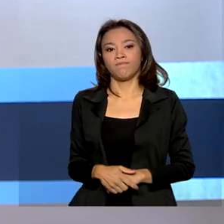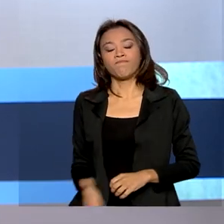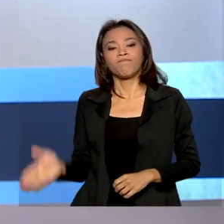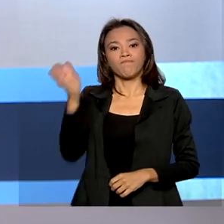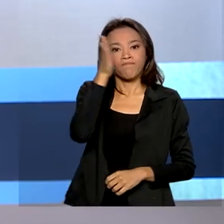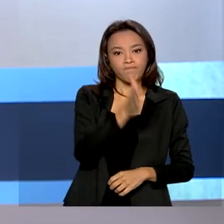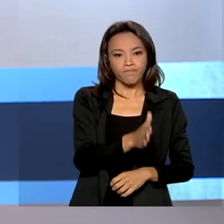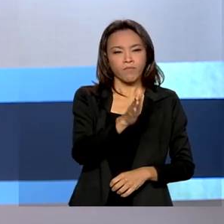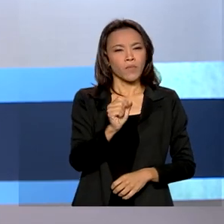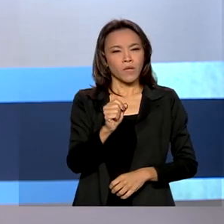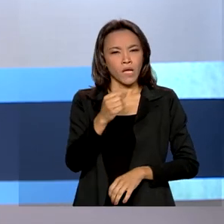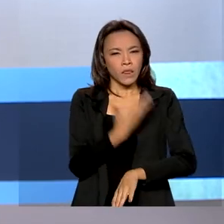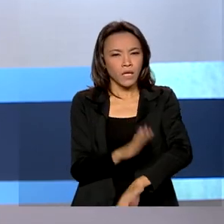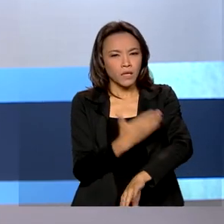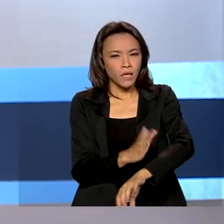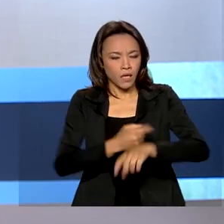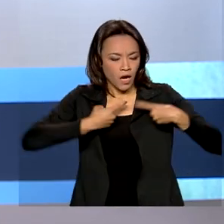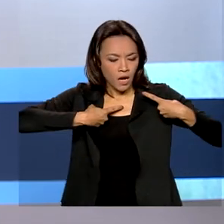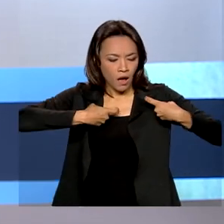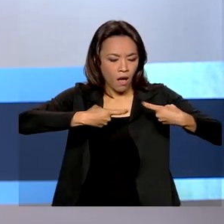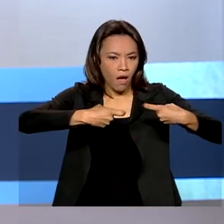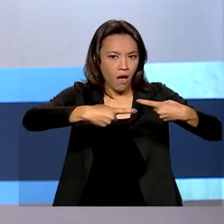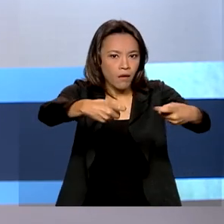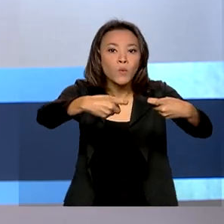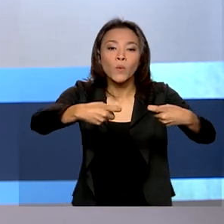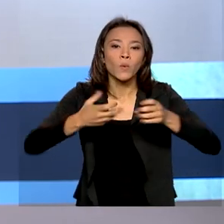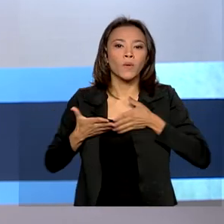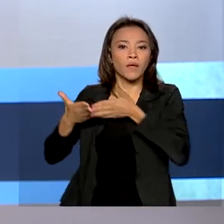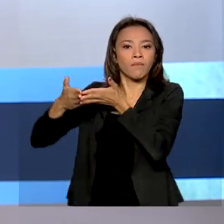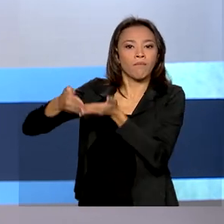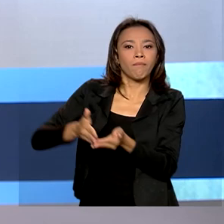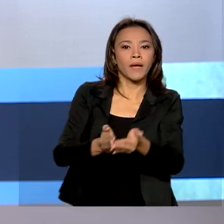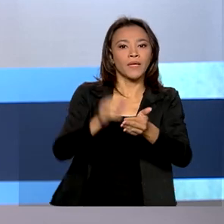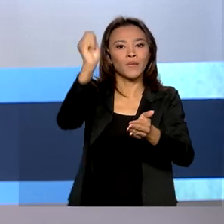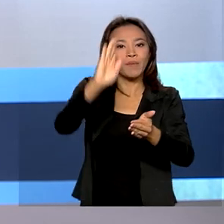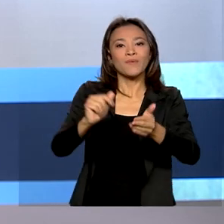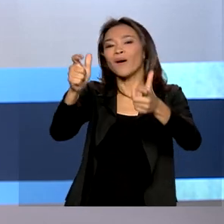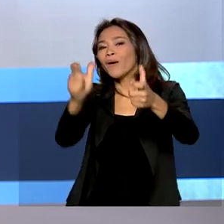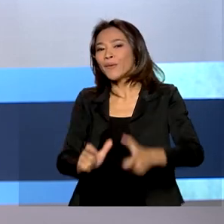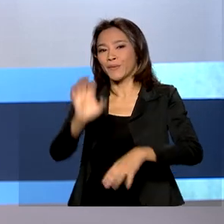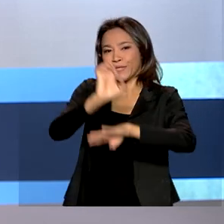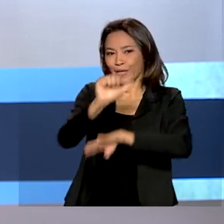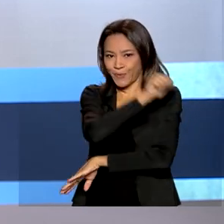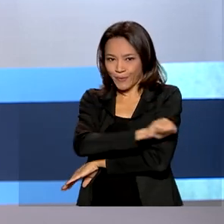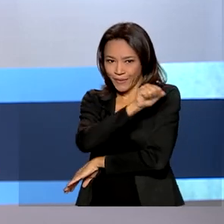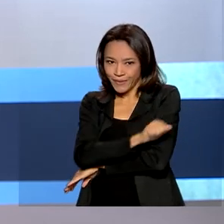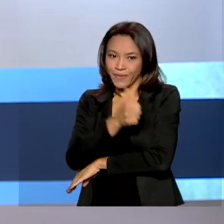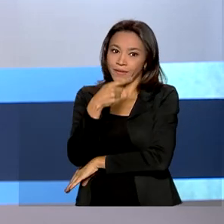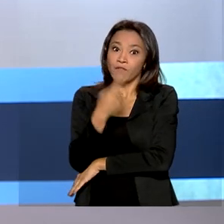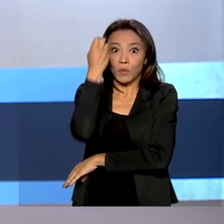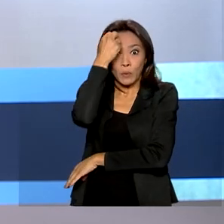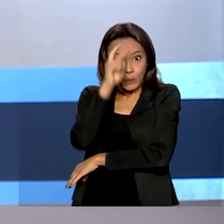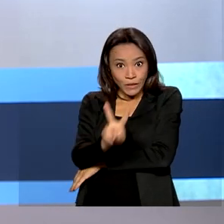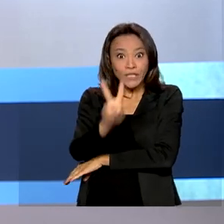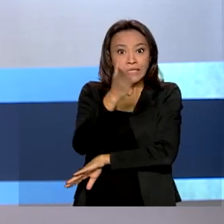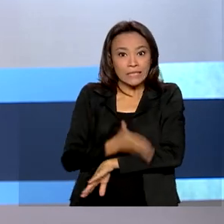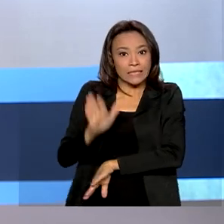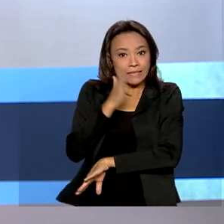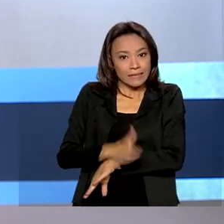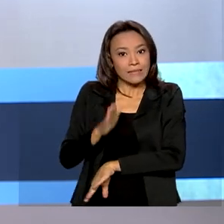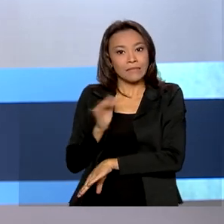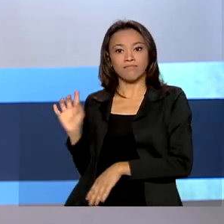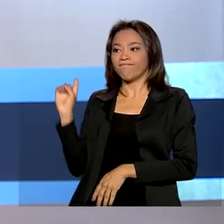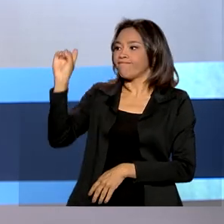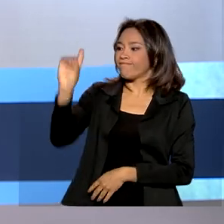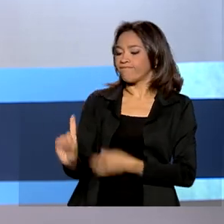Um exercício de guerra da Marinha Brasileira no litoral do Rio de Janeiro. É a Operação Tridente, que durou 2 dias. O presidente